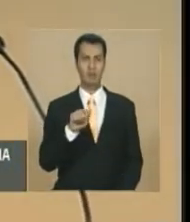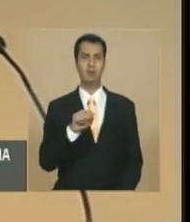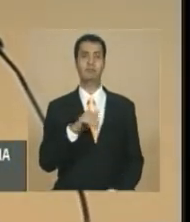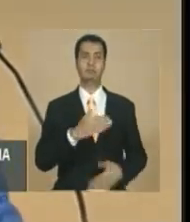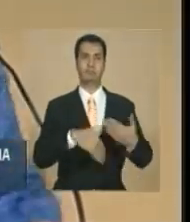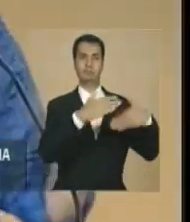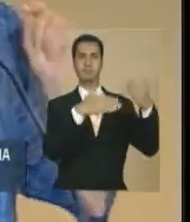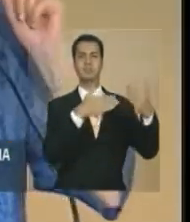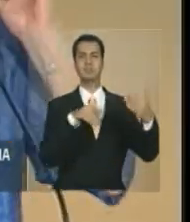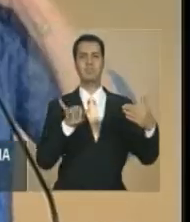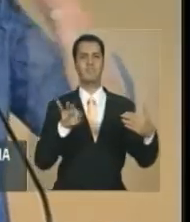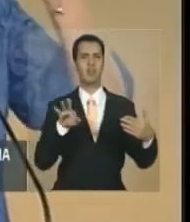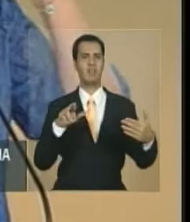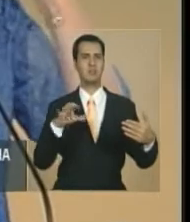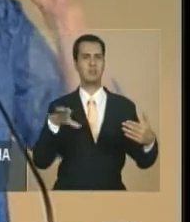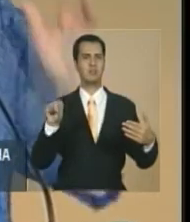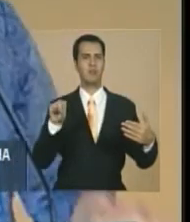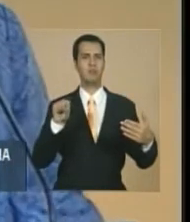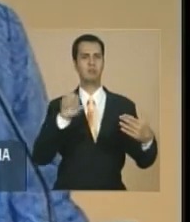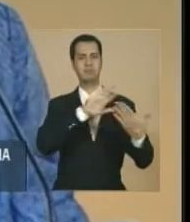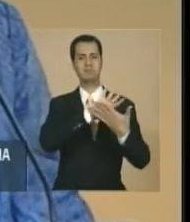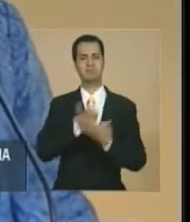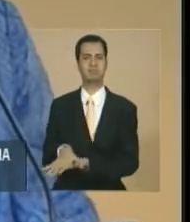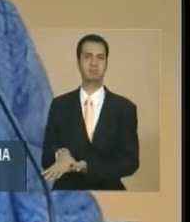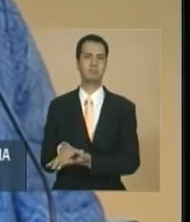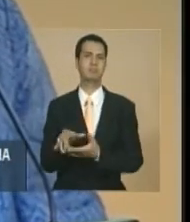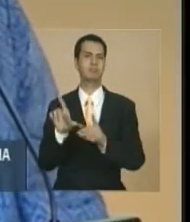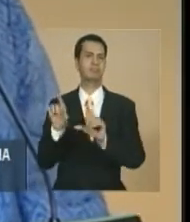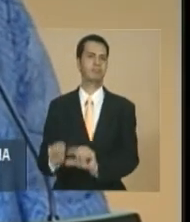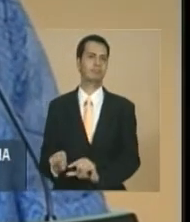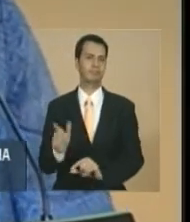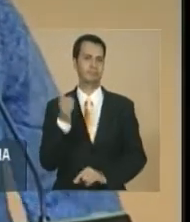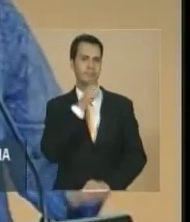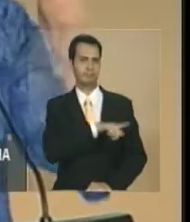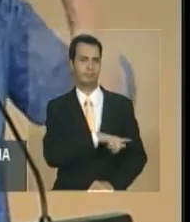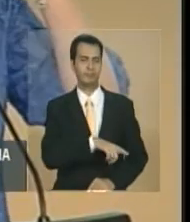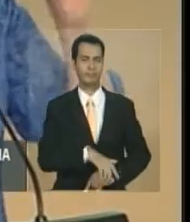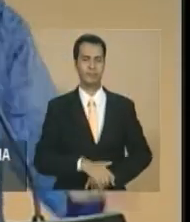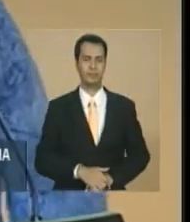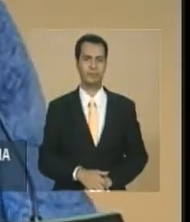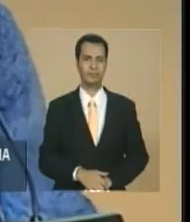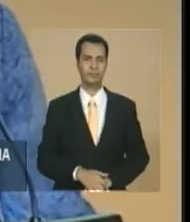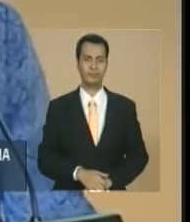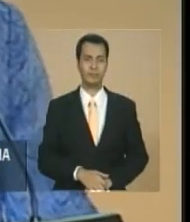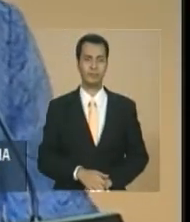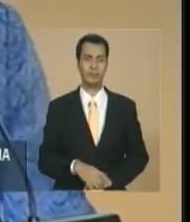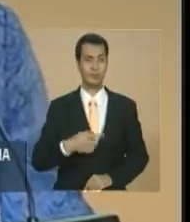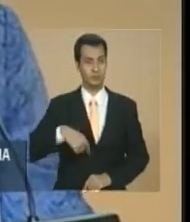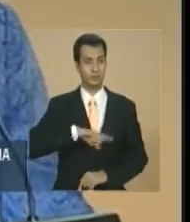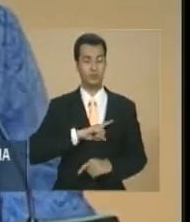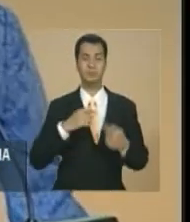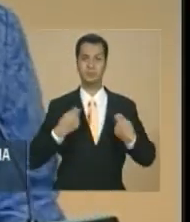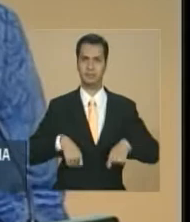inflacionária. Esses princípios que nós devemos ter clareza